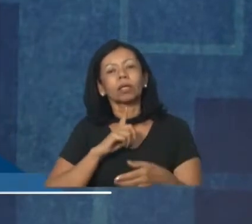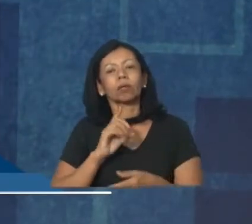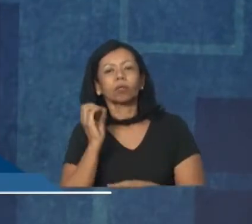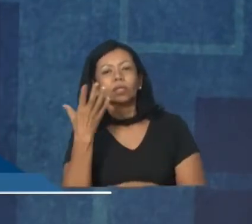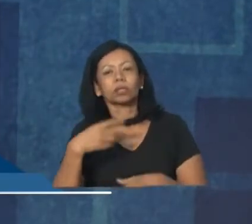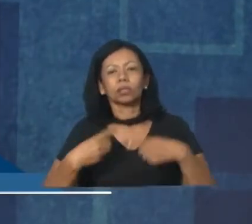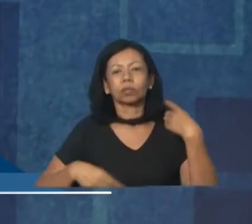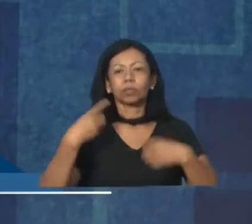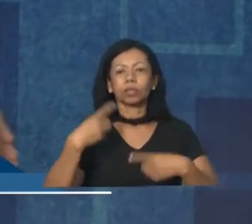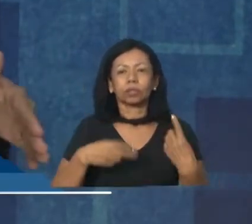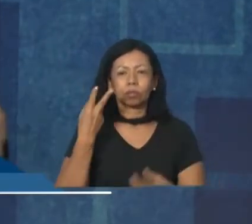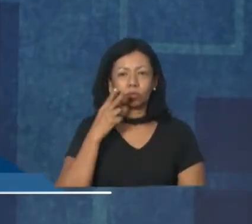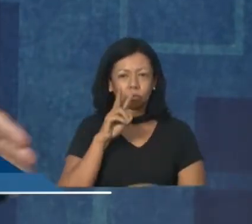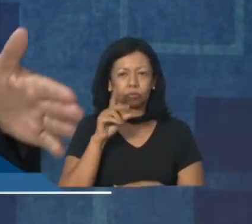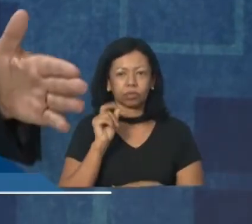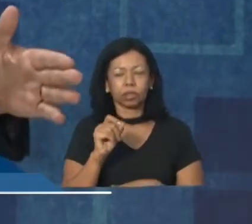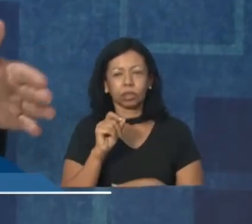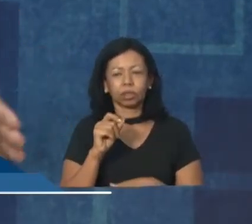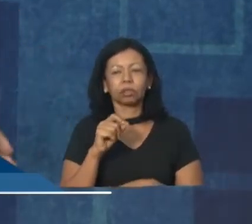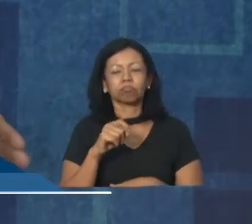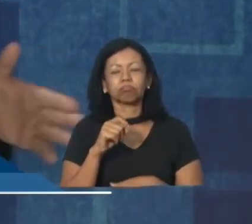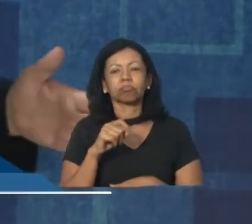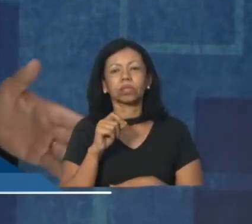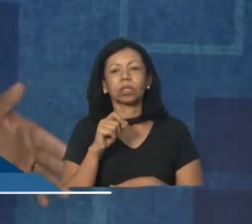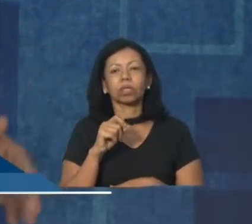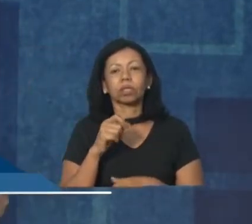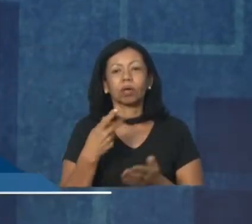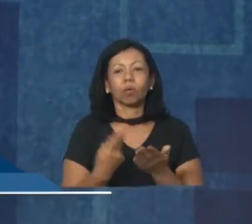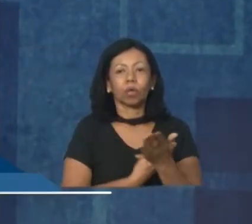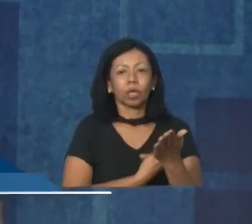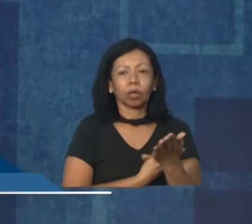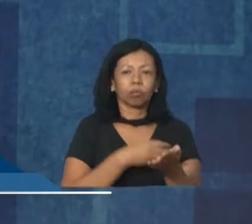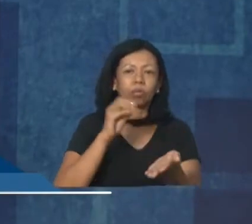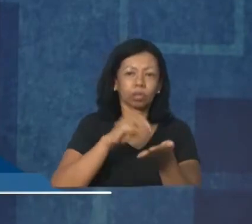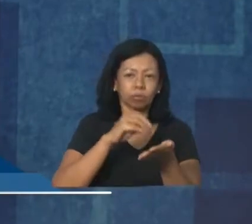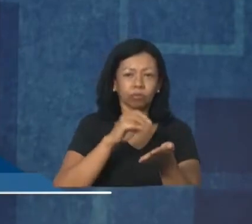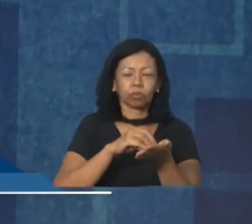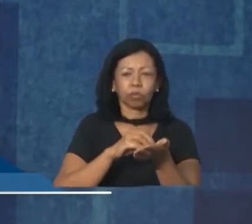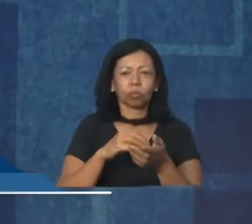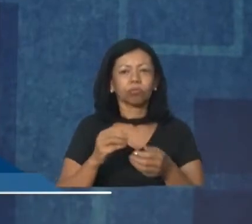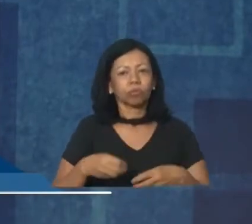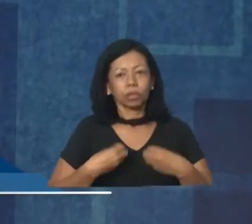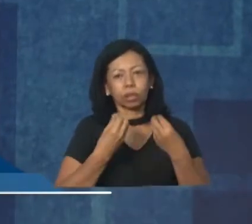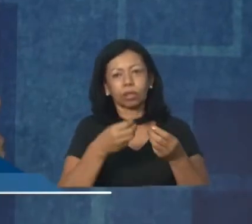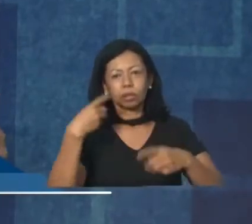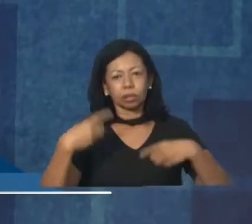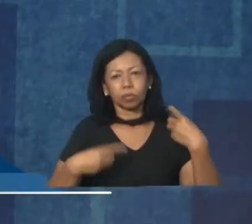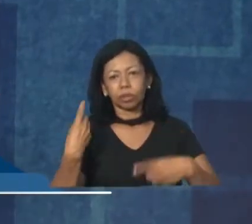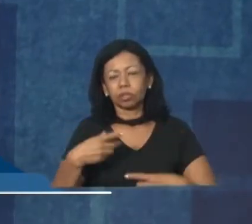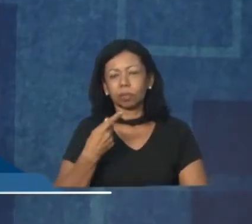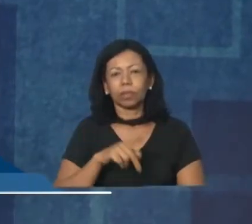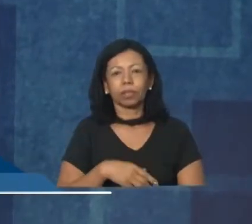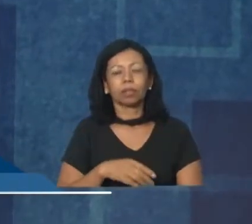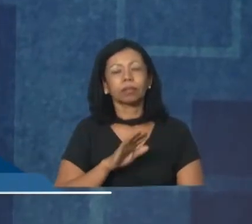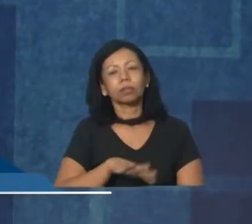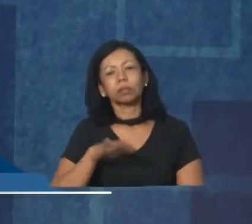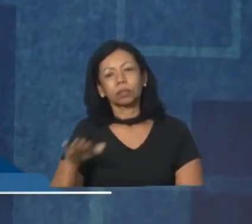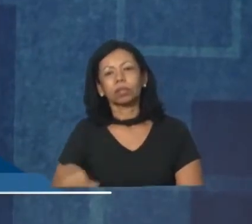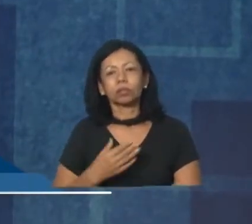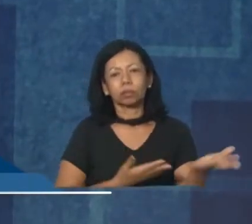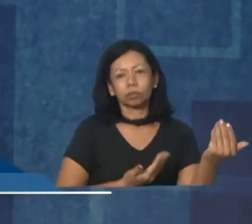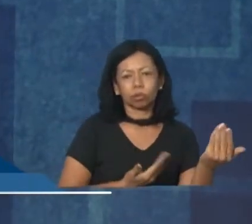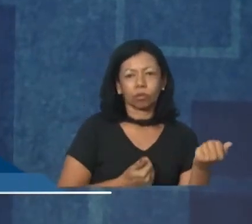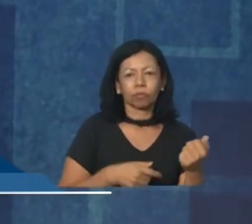Esses casos que eu assisti, eu identifiquei a falha no caminho, não foi ofertado essa política para essas crianças, para esses adolescentes. Então,